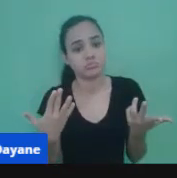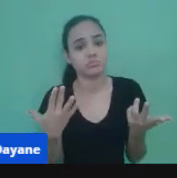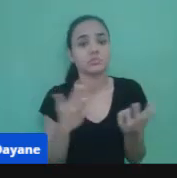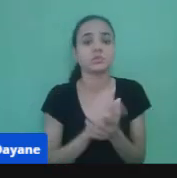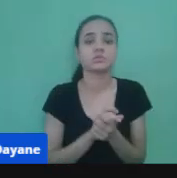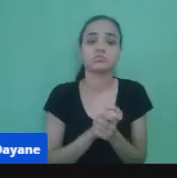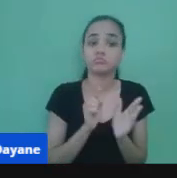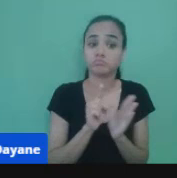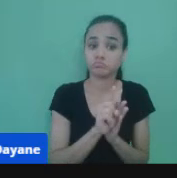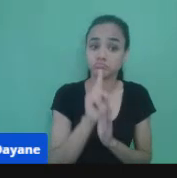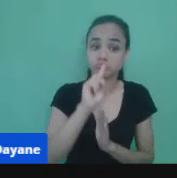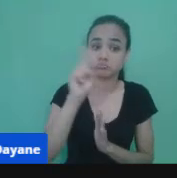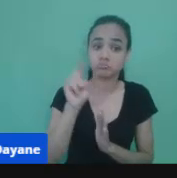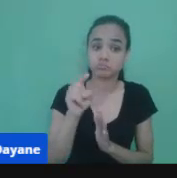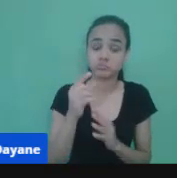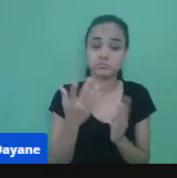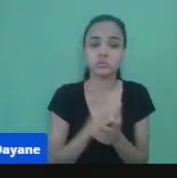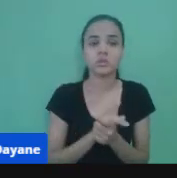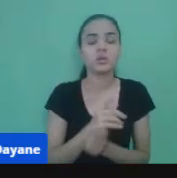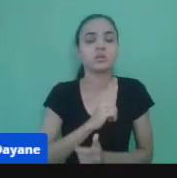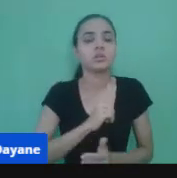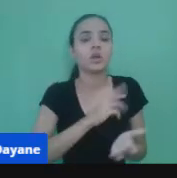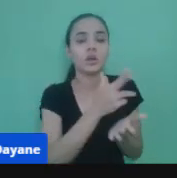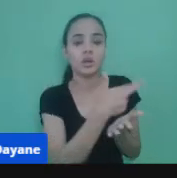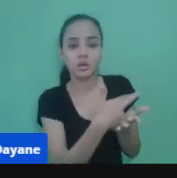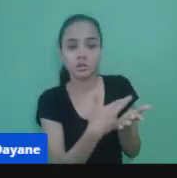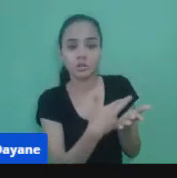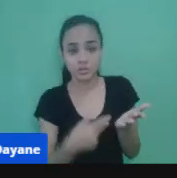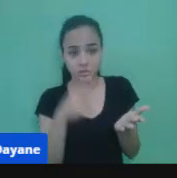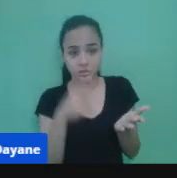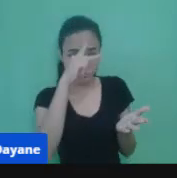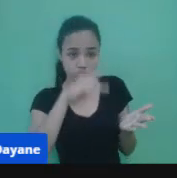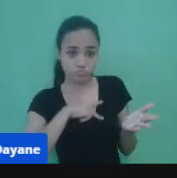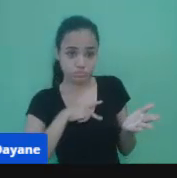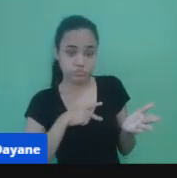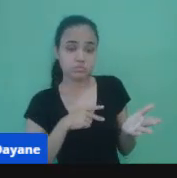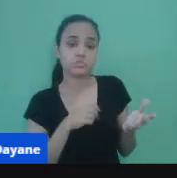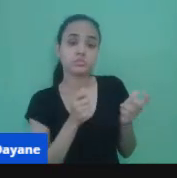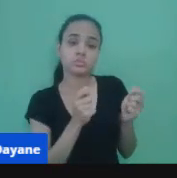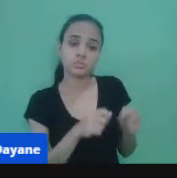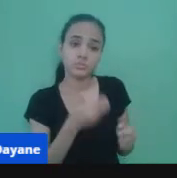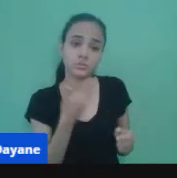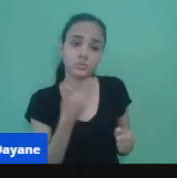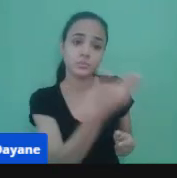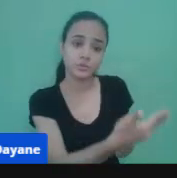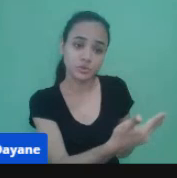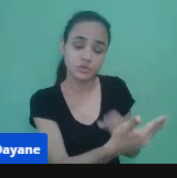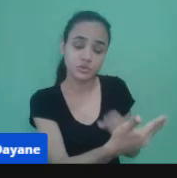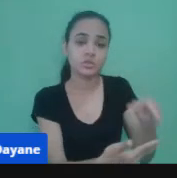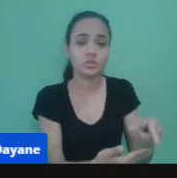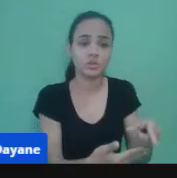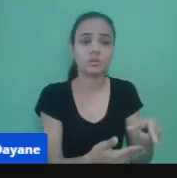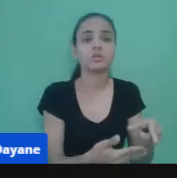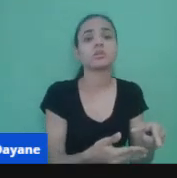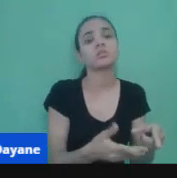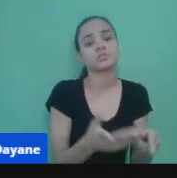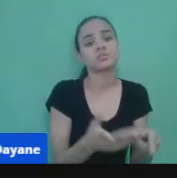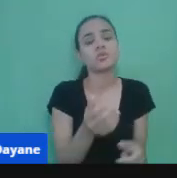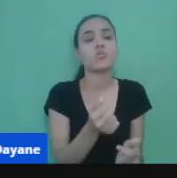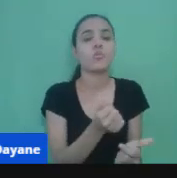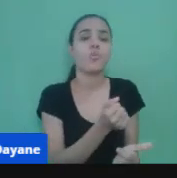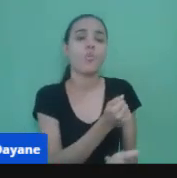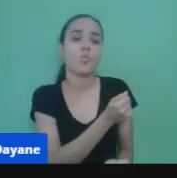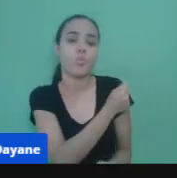redação individual apresentando as duas posições, argumentos das duas posições, e o aluno individualmente